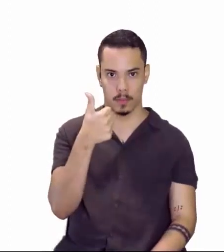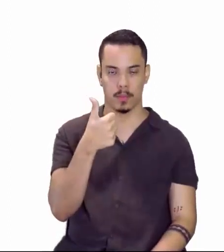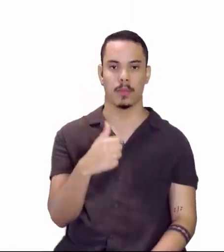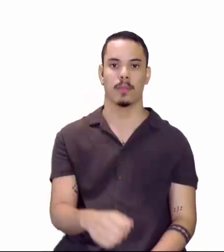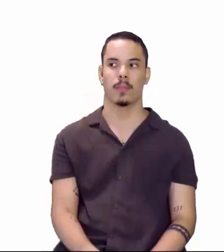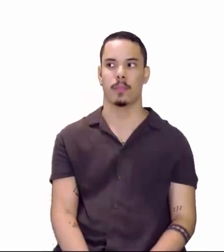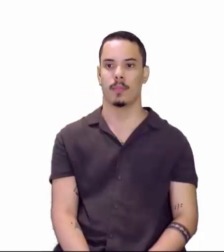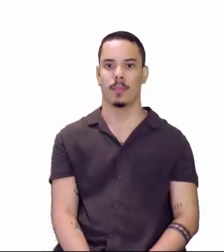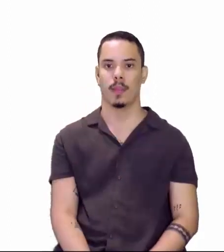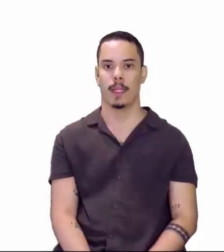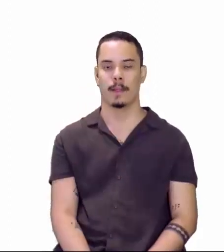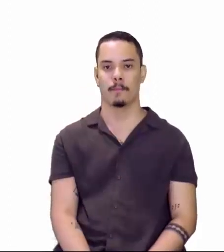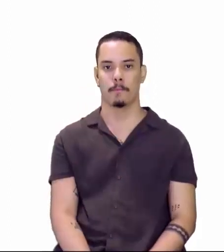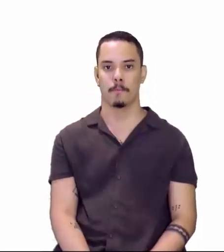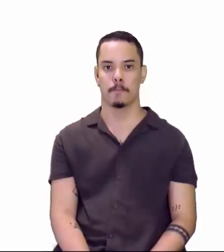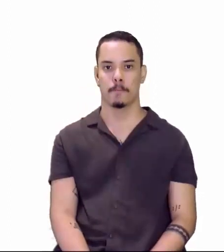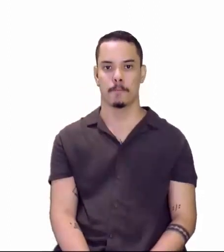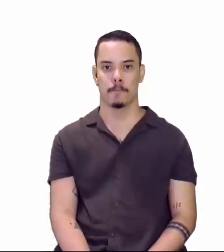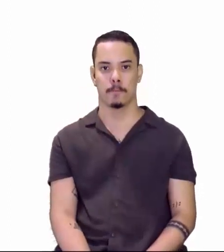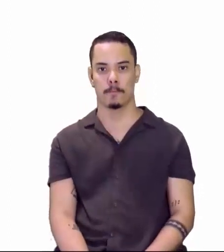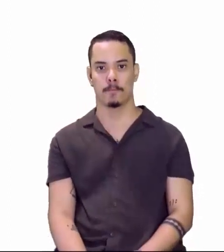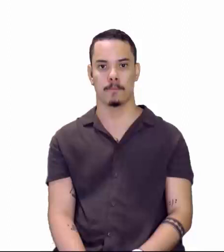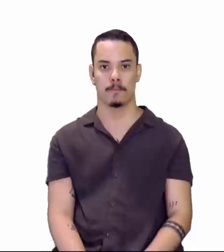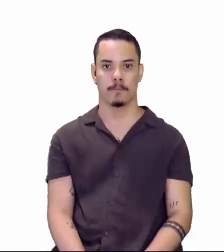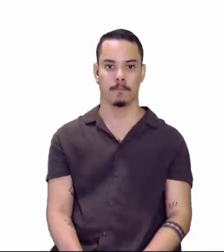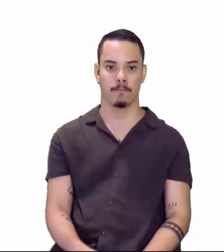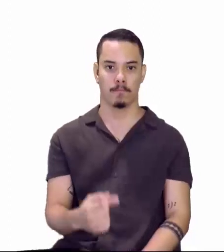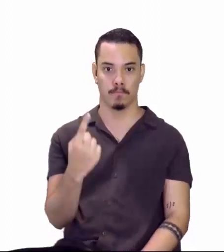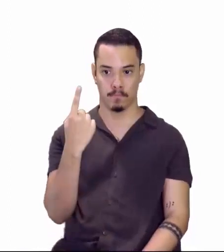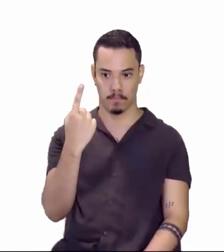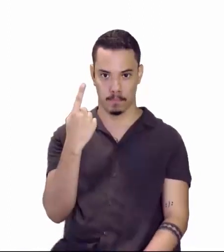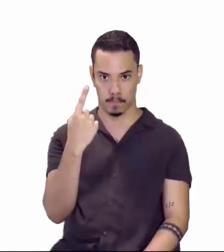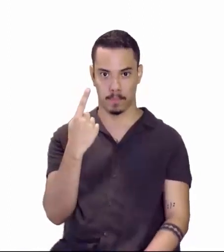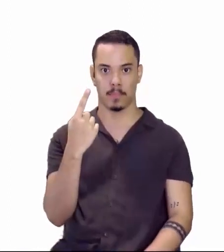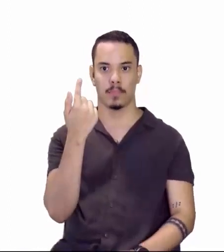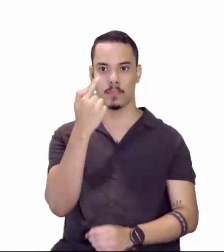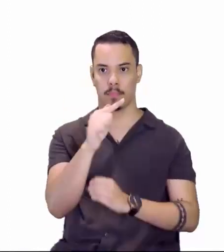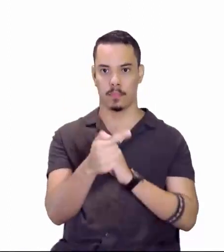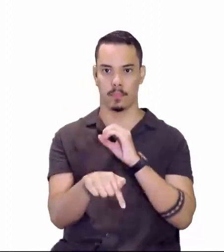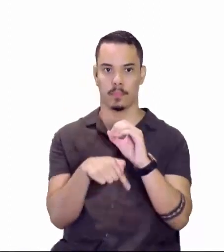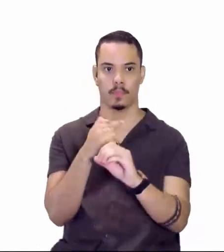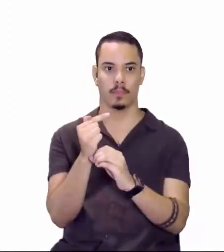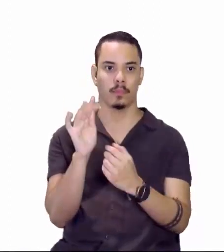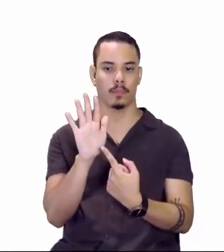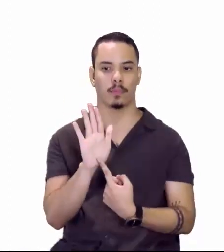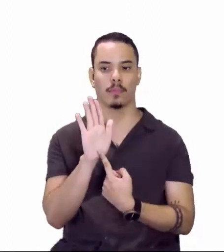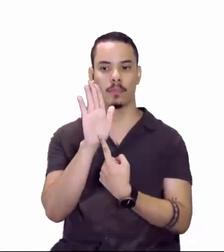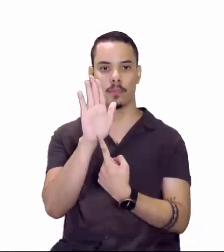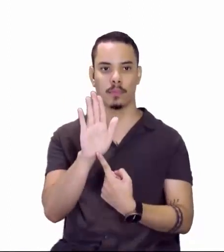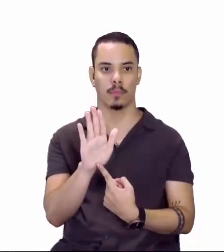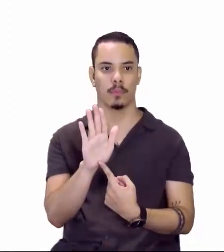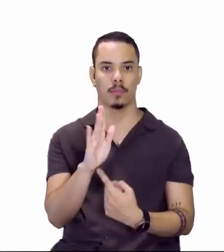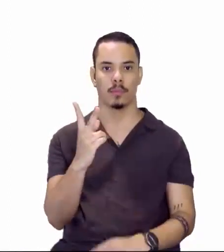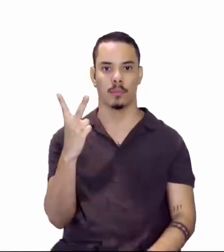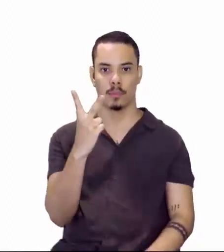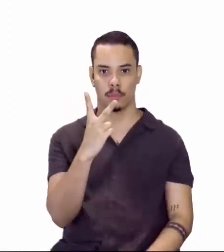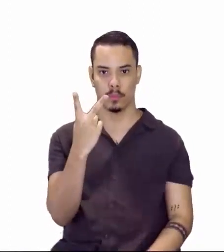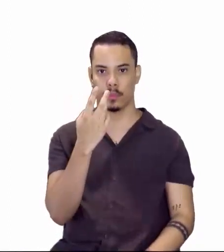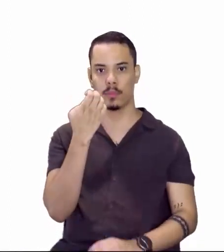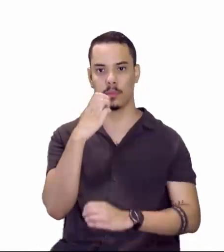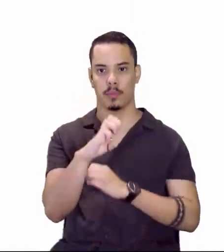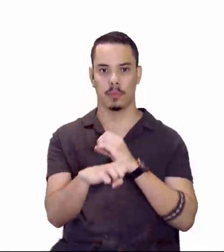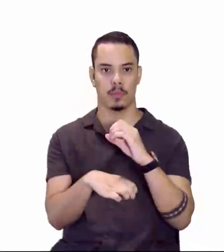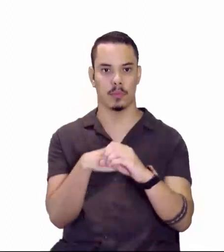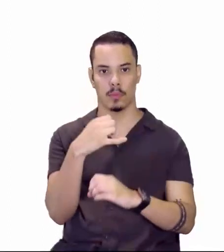questão de número 1 diz o seguinte: um átomo apresenta normalmente 2 elétrons na